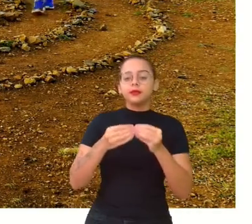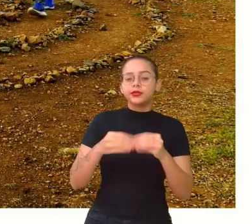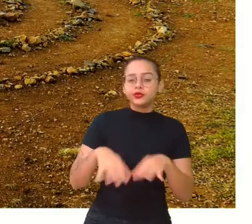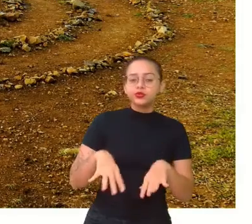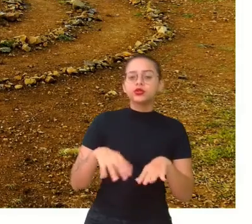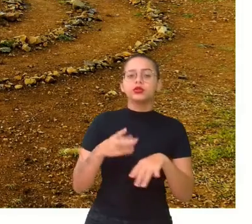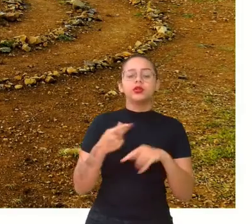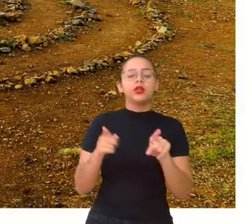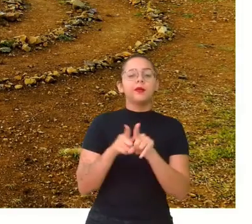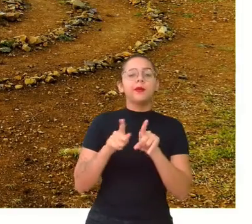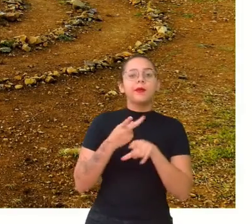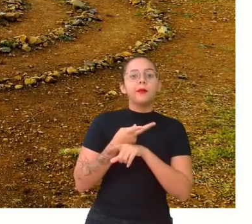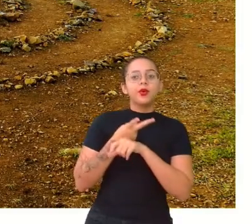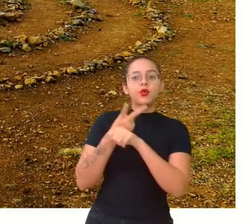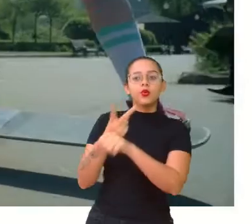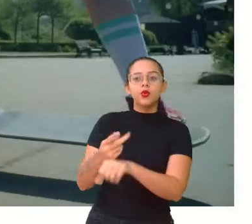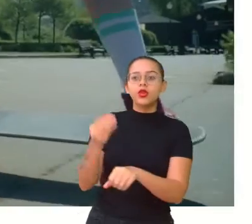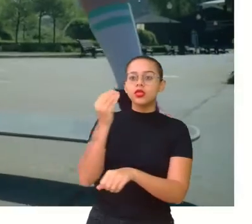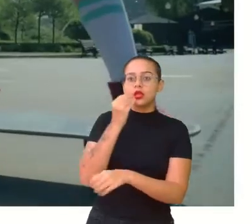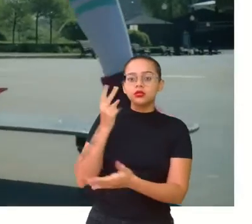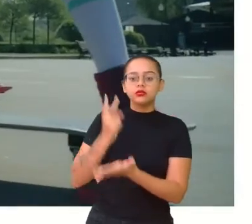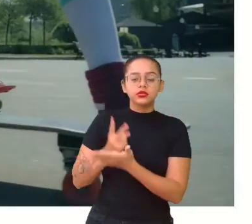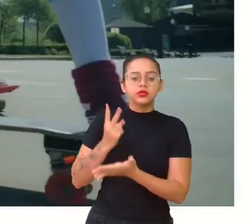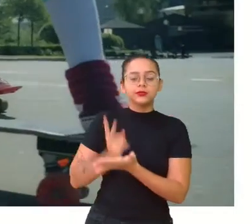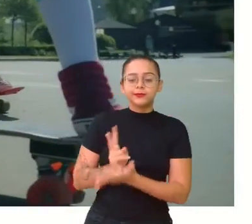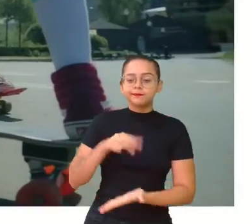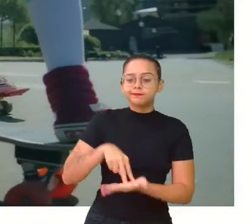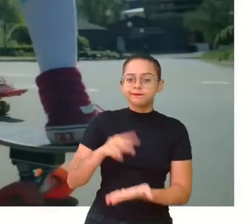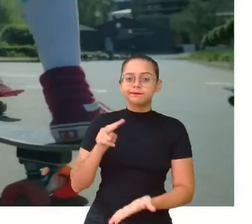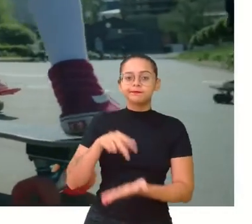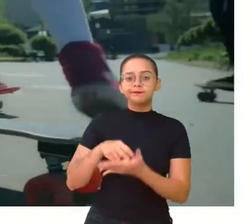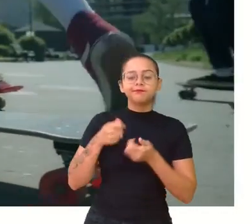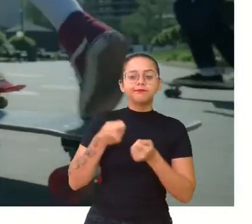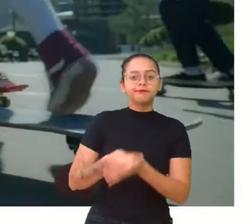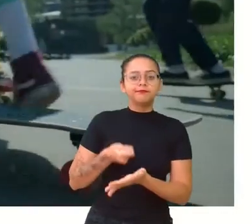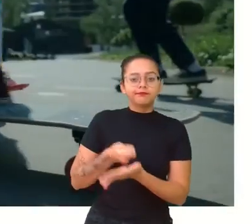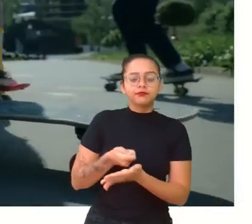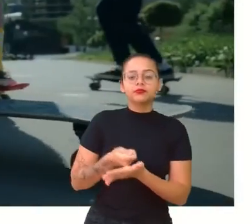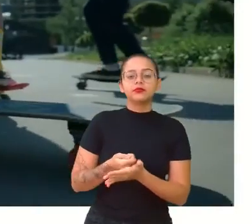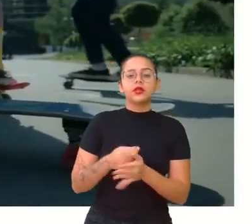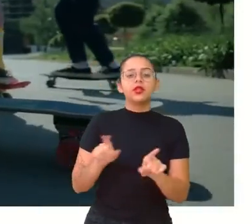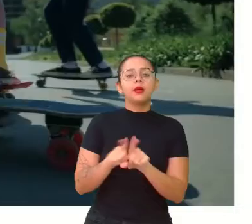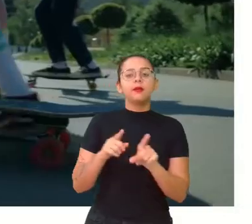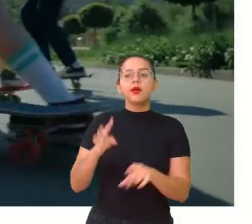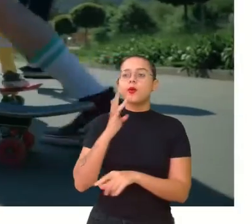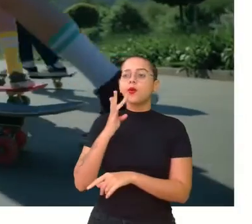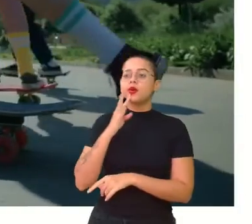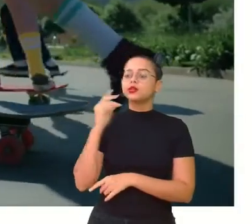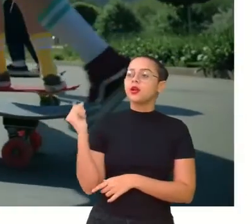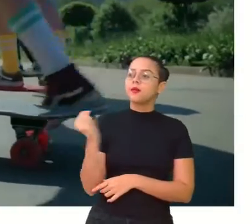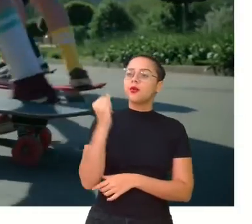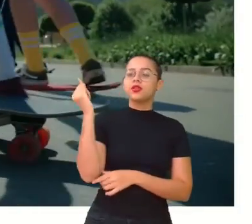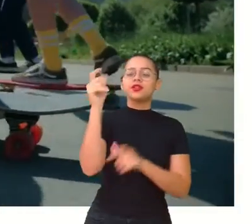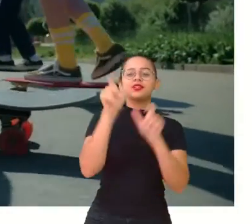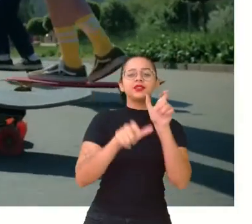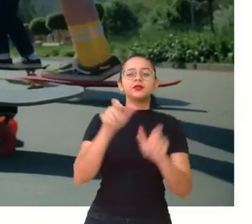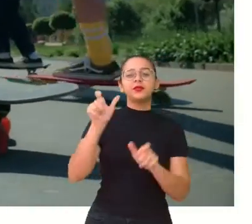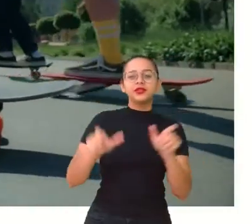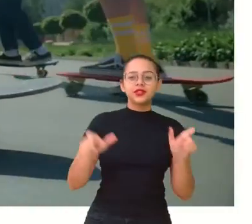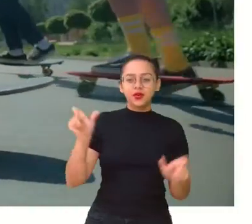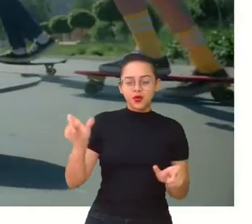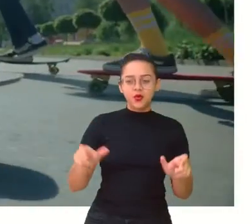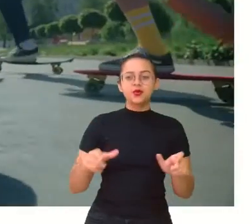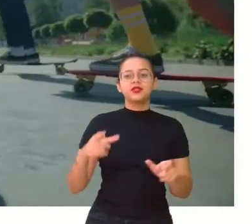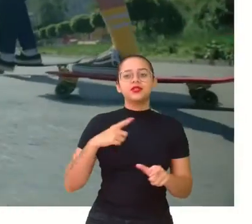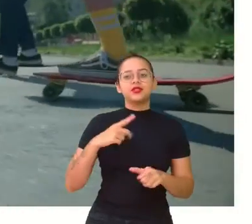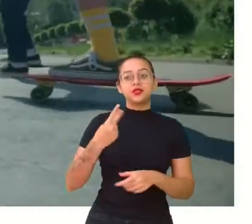aqueles que buscam e tentam sempre, e para aqueles que reconhecem a importância das pessoas que passam por